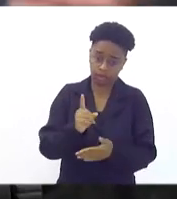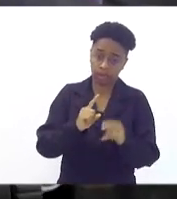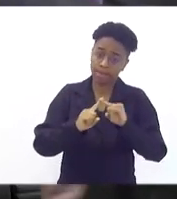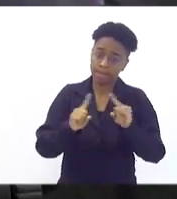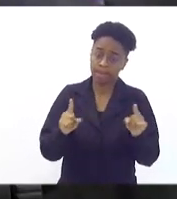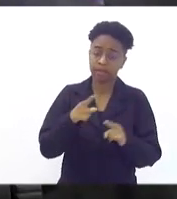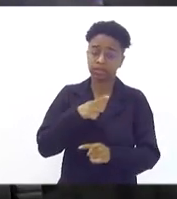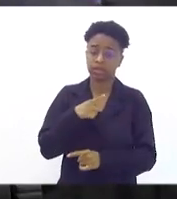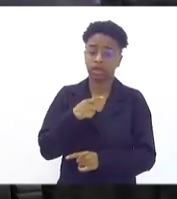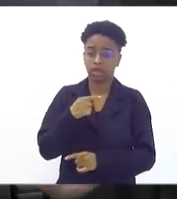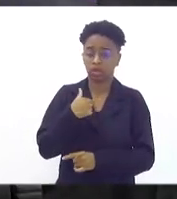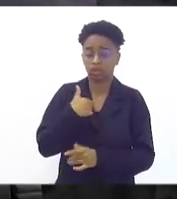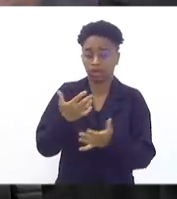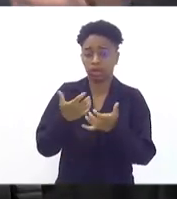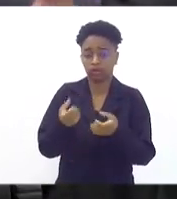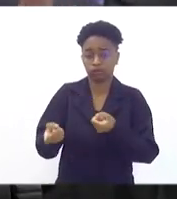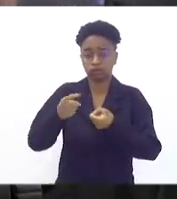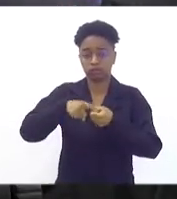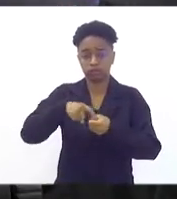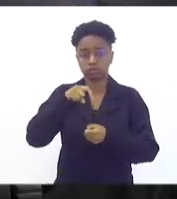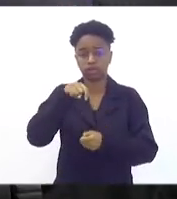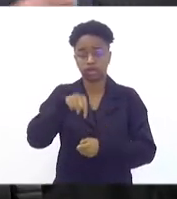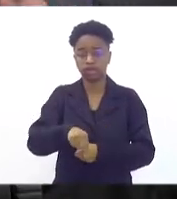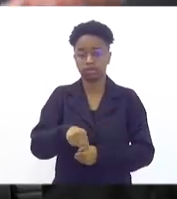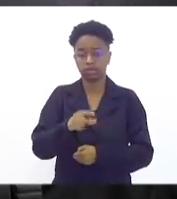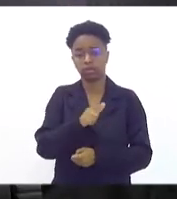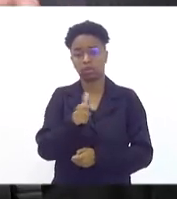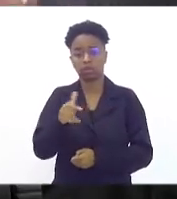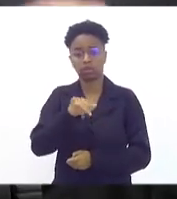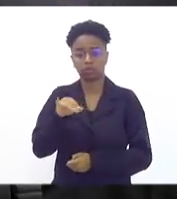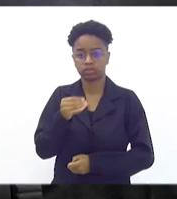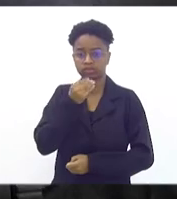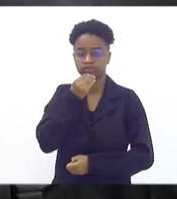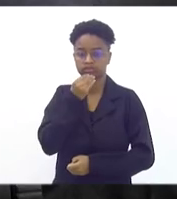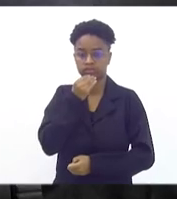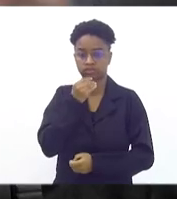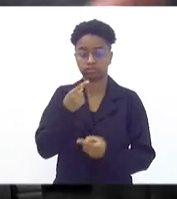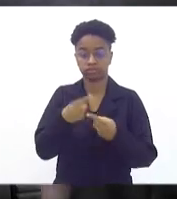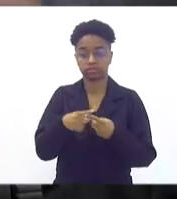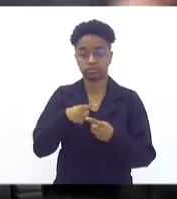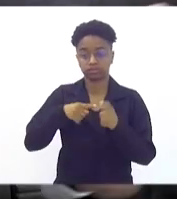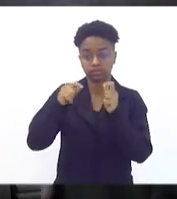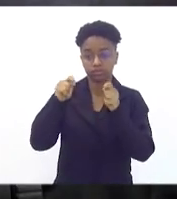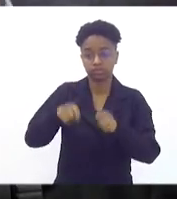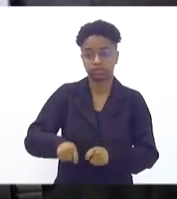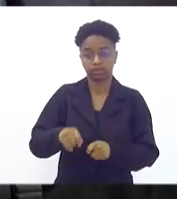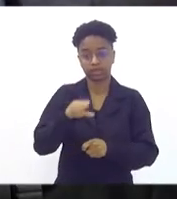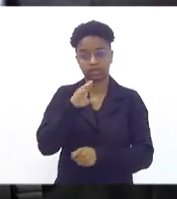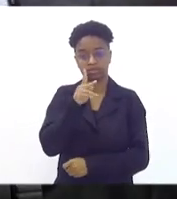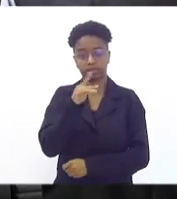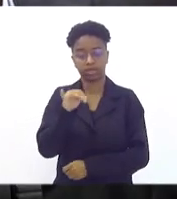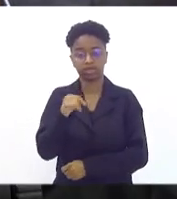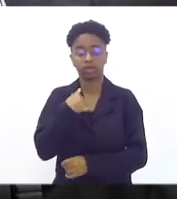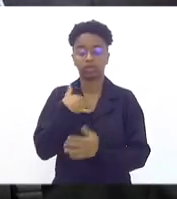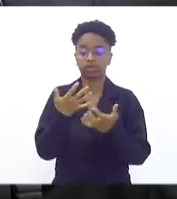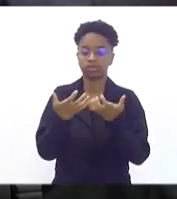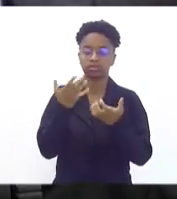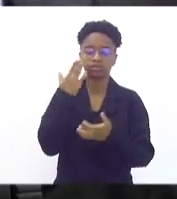gostaria de voltar até mesmo né dentro da competência aqui dessa CPI de ouvir né